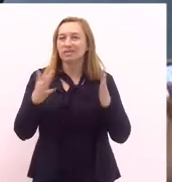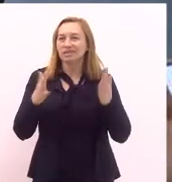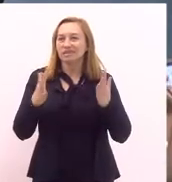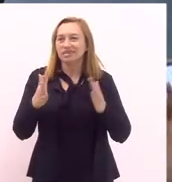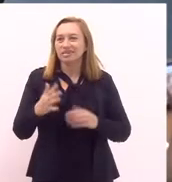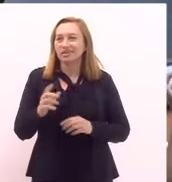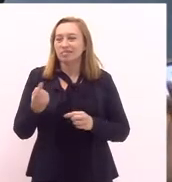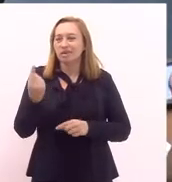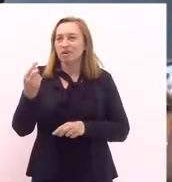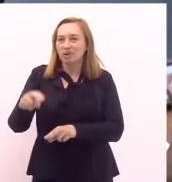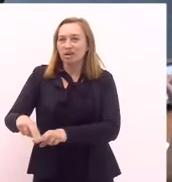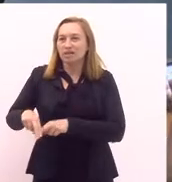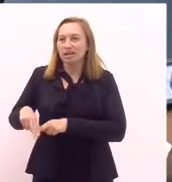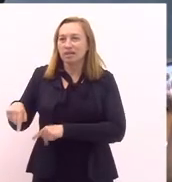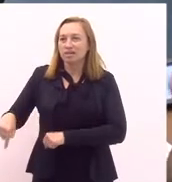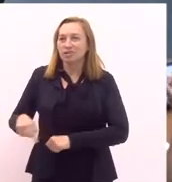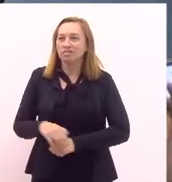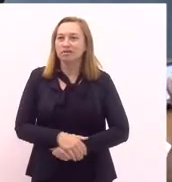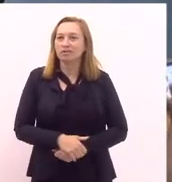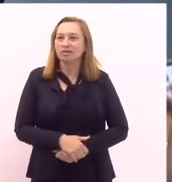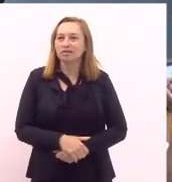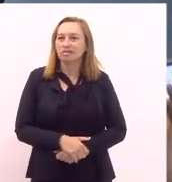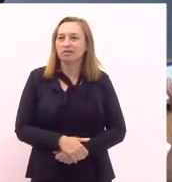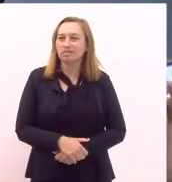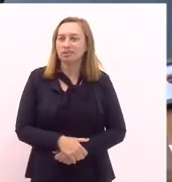em uma cadeira por favor